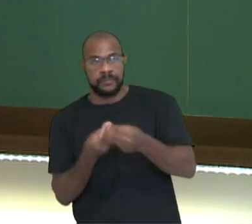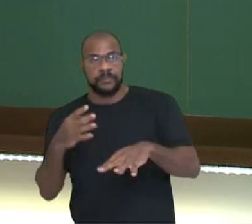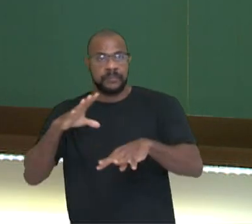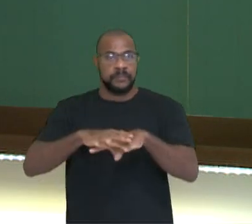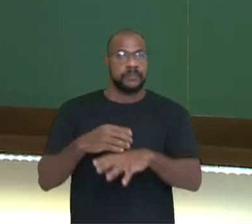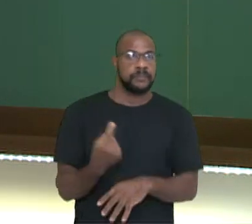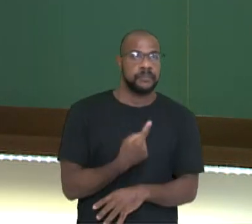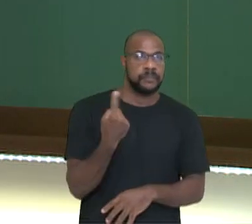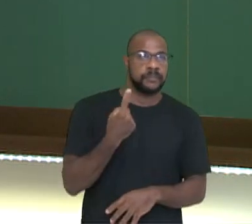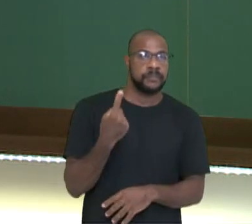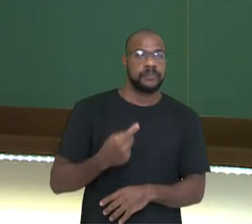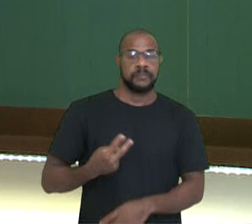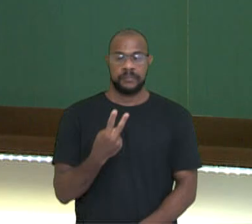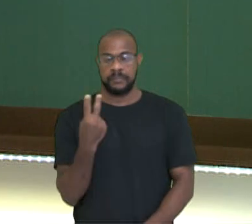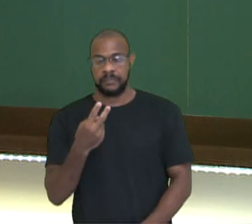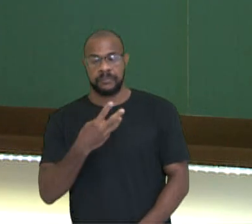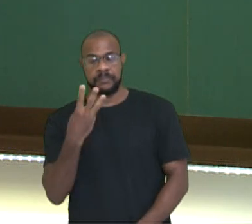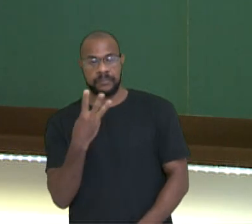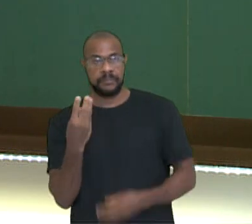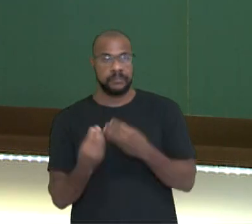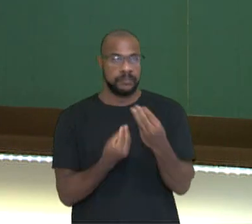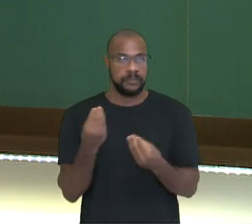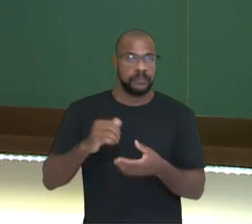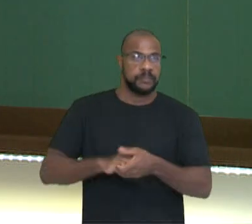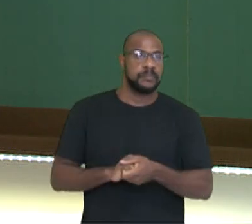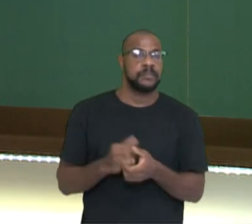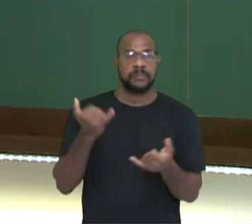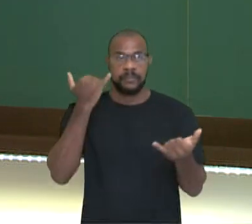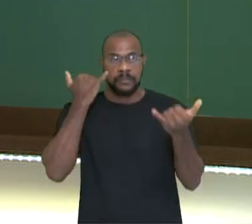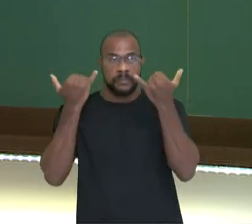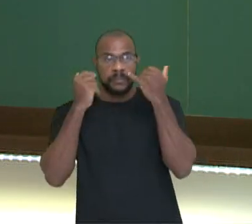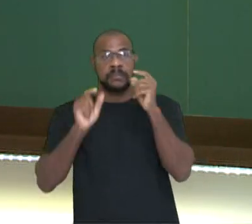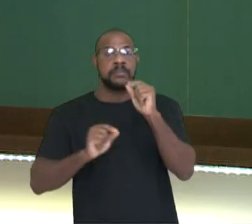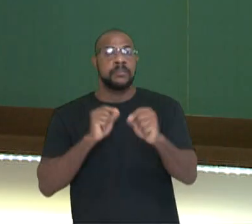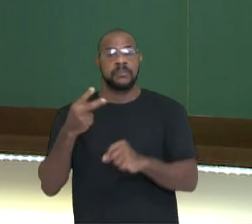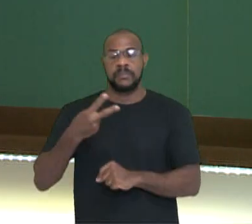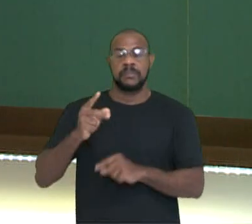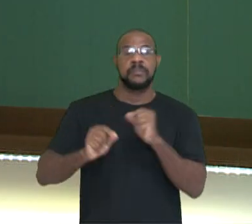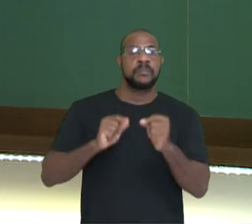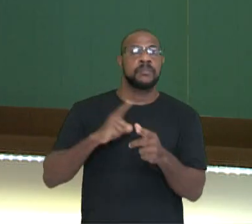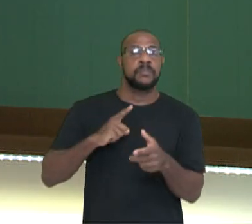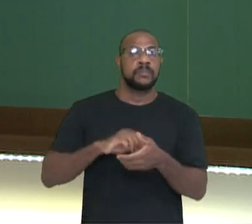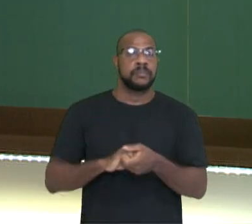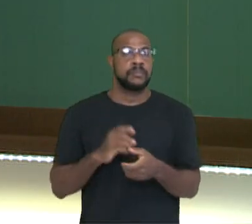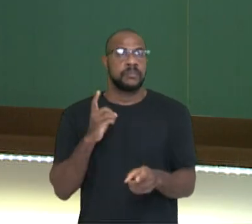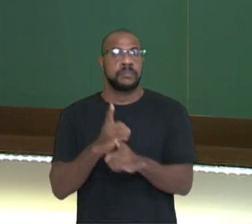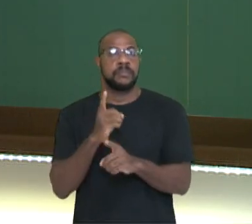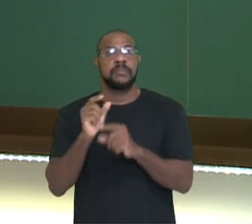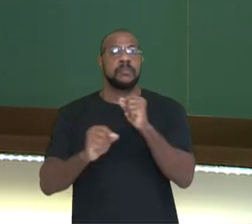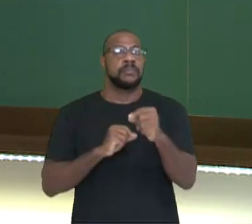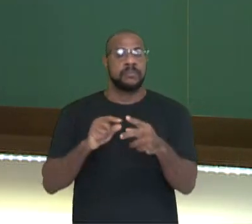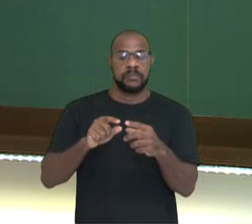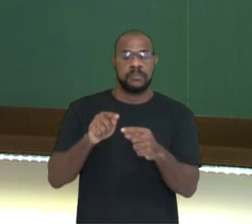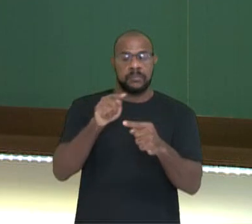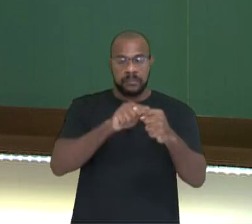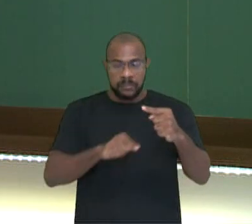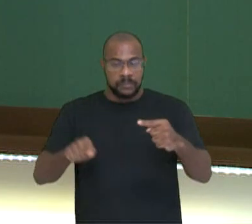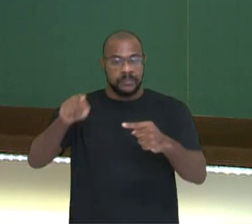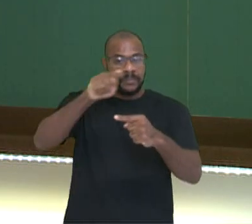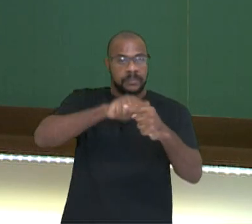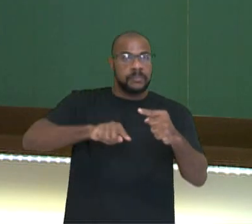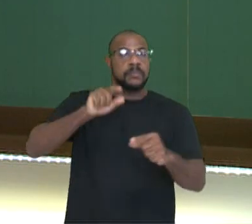primeiro quadrante, pertence ao terceiro quadrante. A segunda informação é tem como congruo. Em todos eles tem como